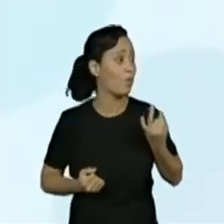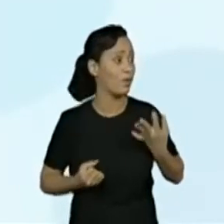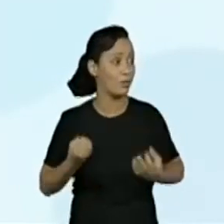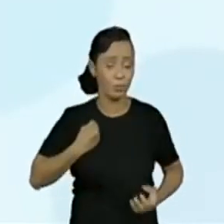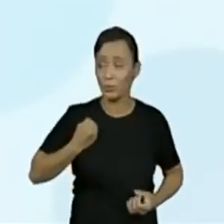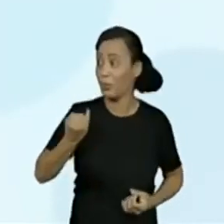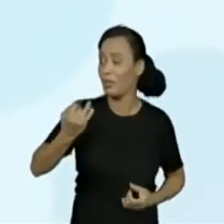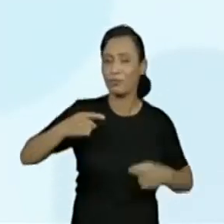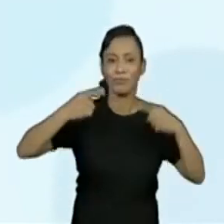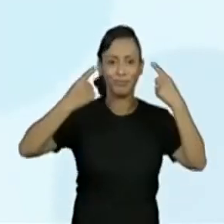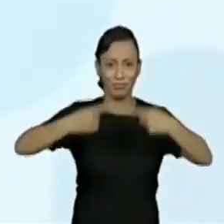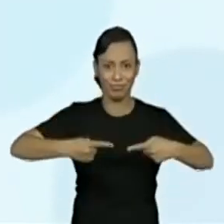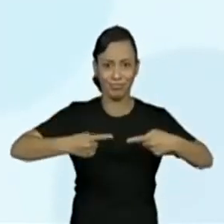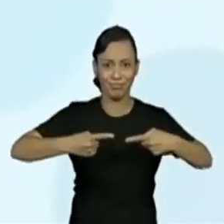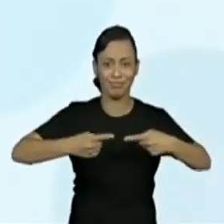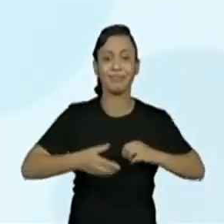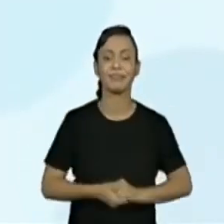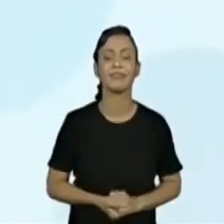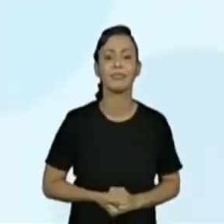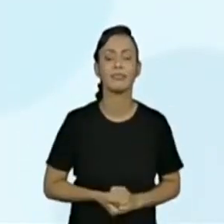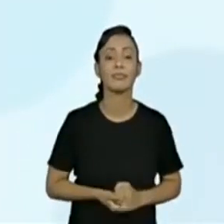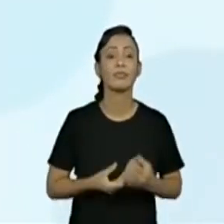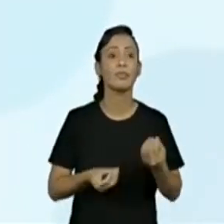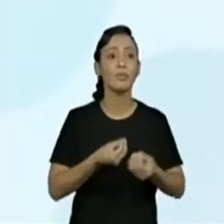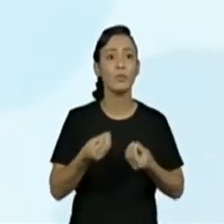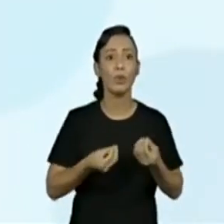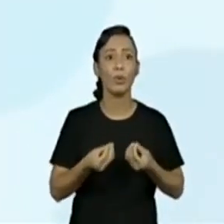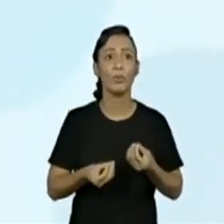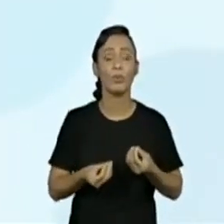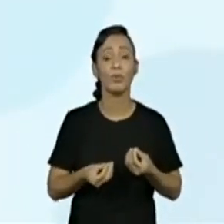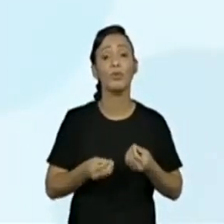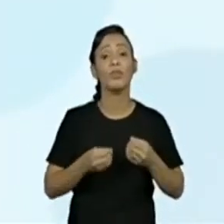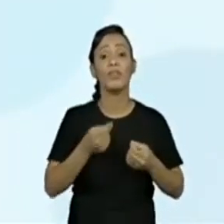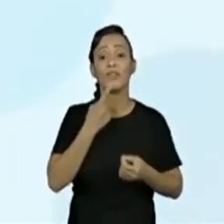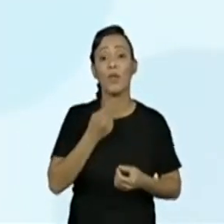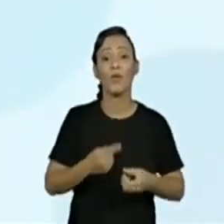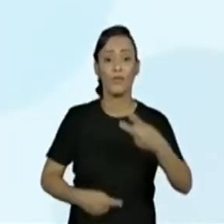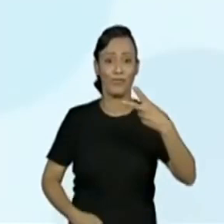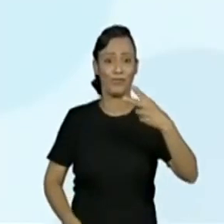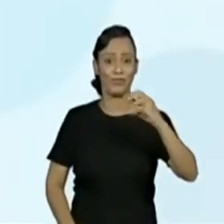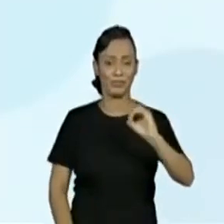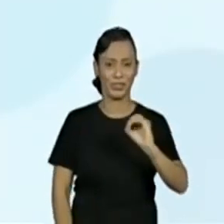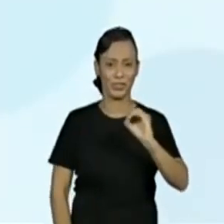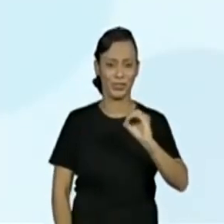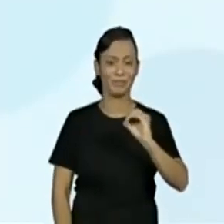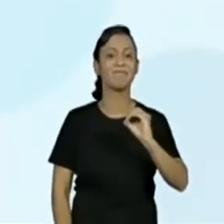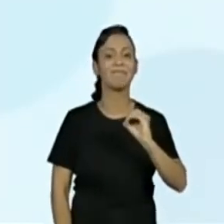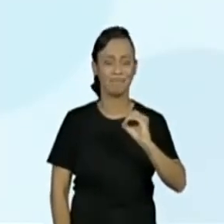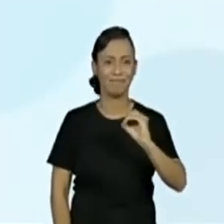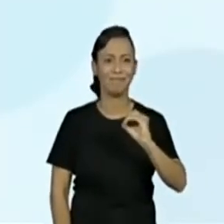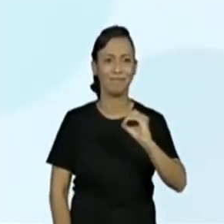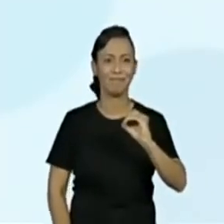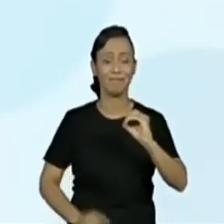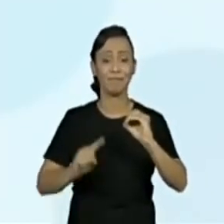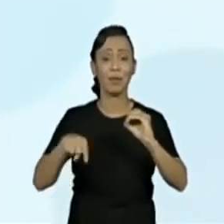A recitação dele, a forma que nós lemos é? 20. 20, isso mesmo. E aqui?